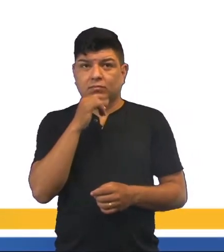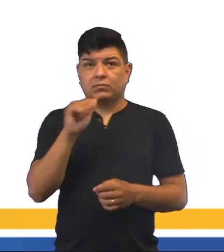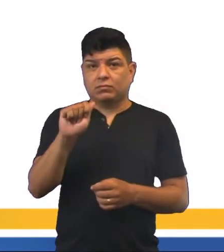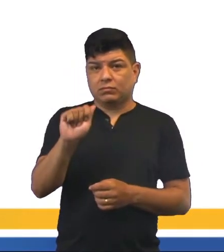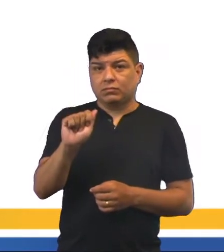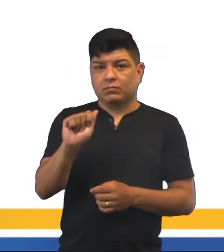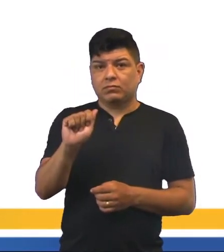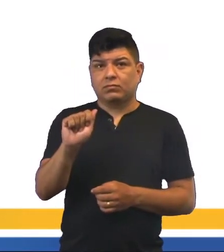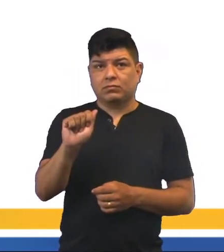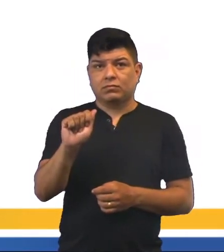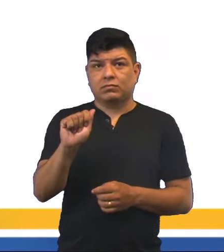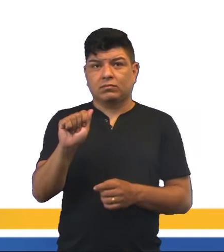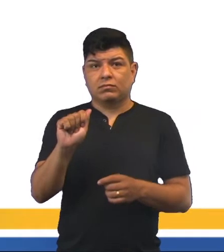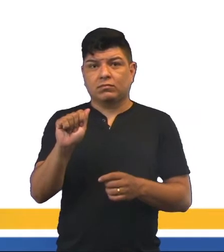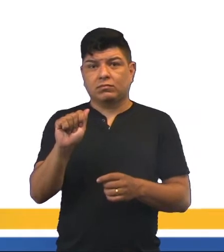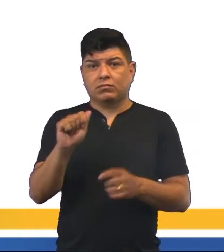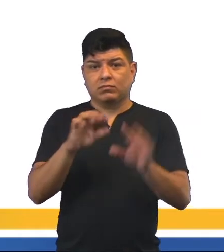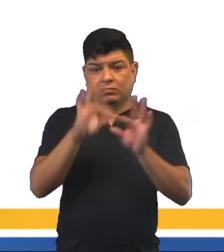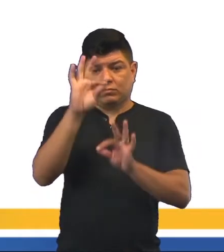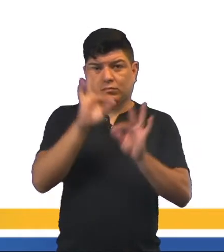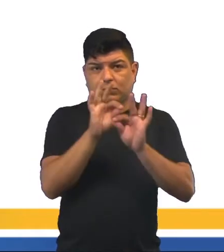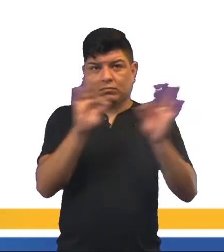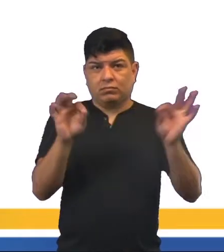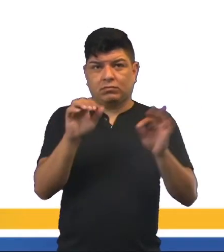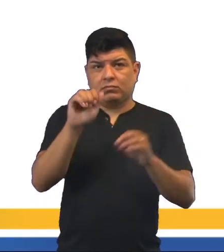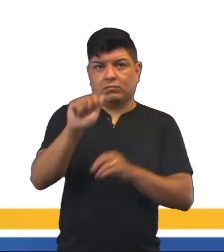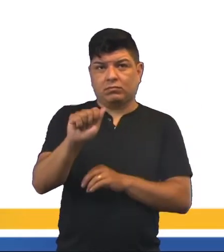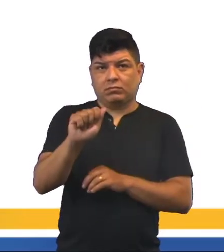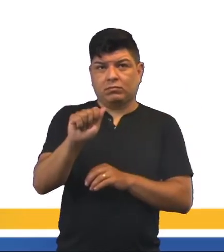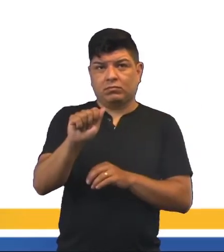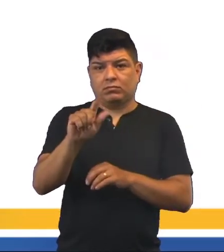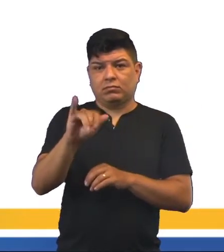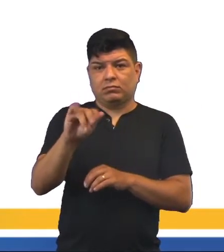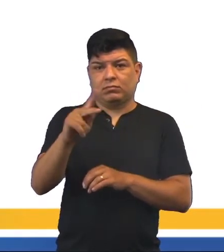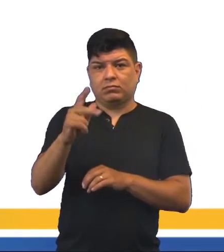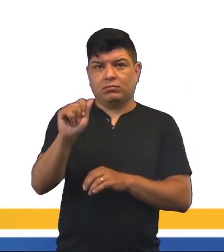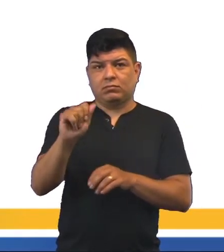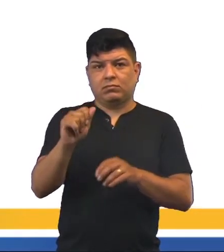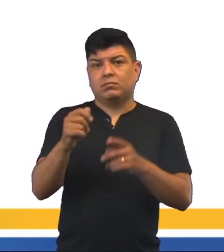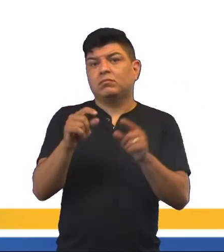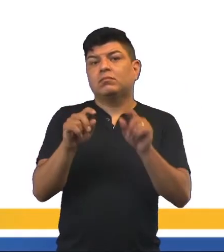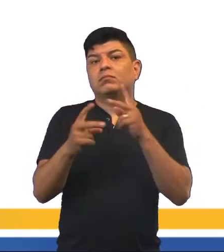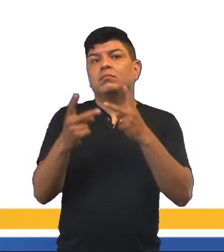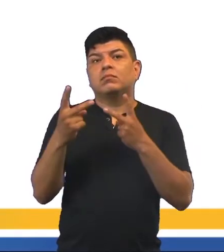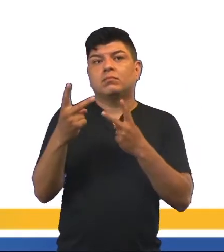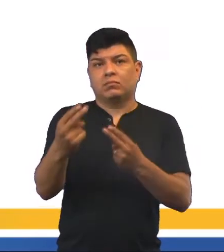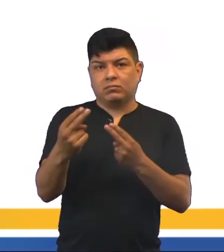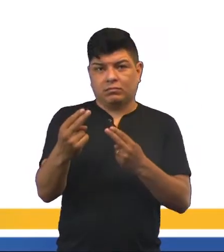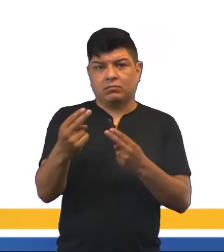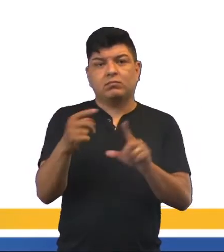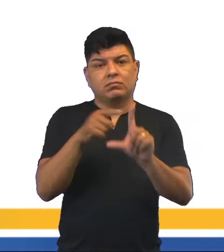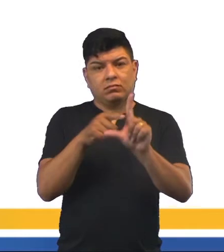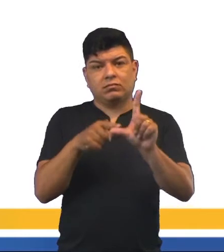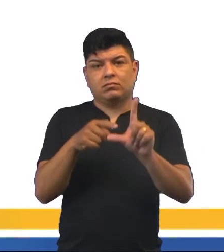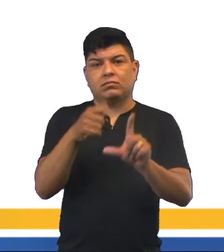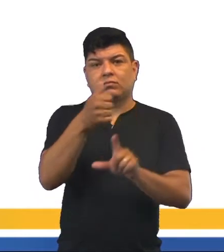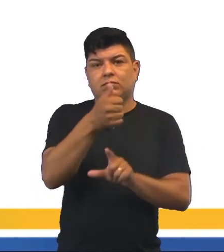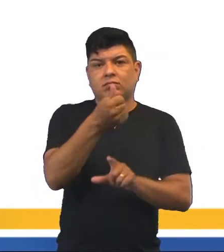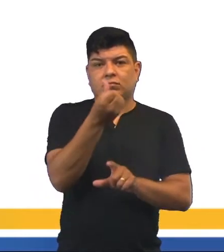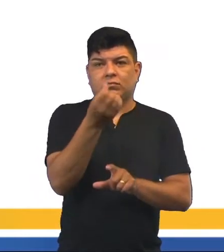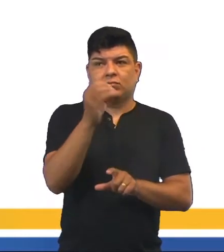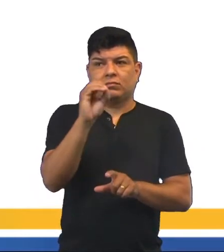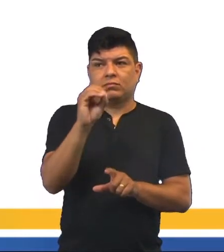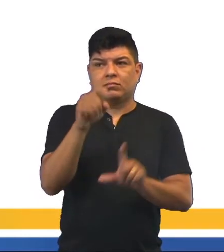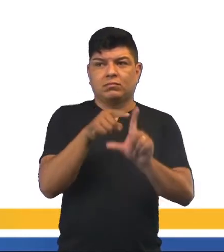A e a medida do ângulo A', no caso do seu correspondente, mede o mesmo número de graus, 60 graus.